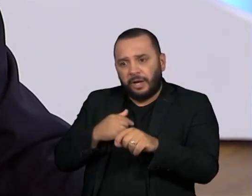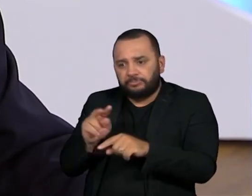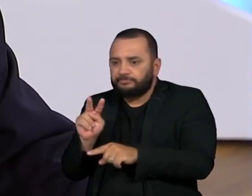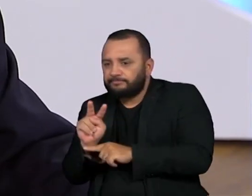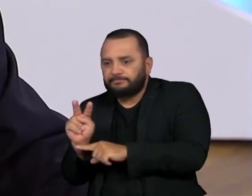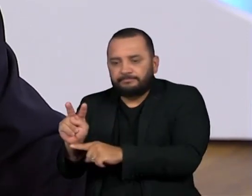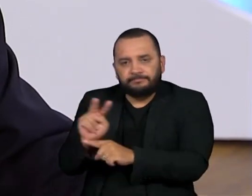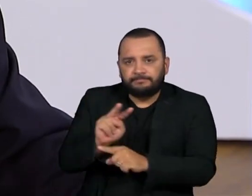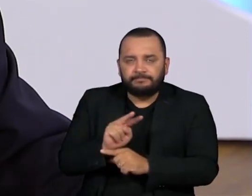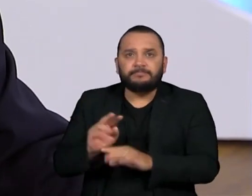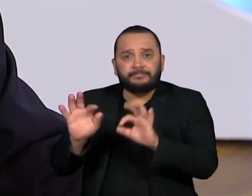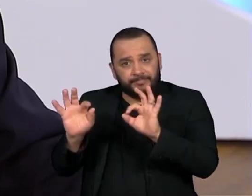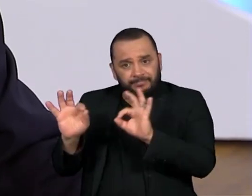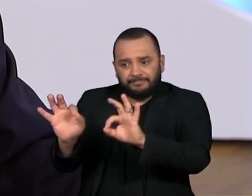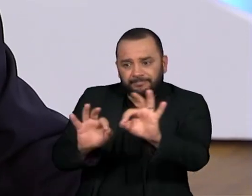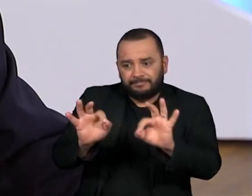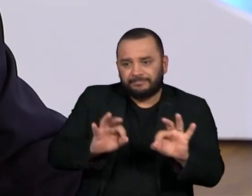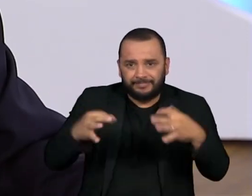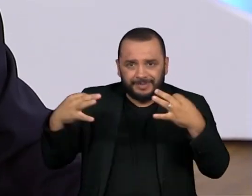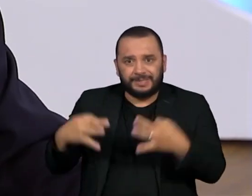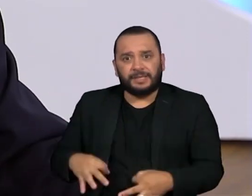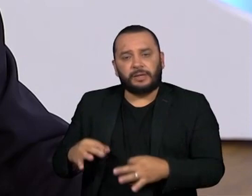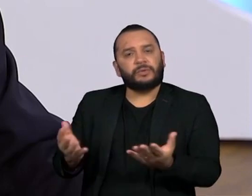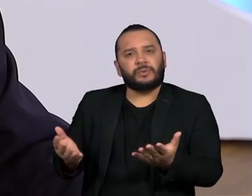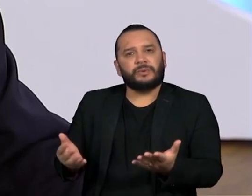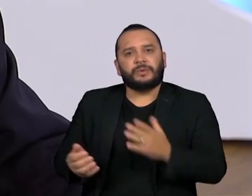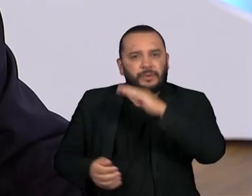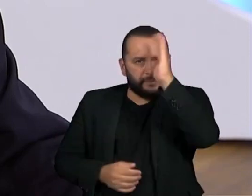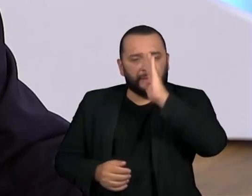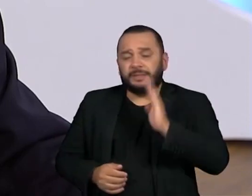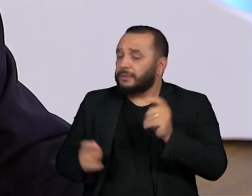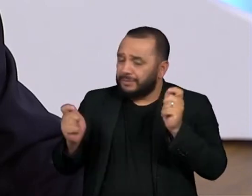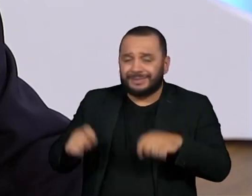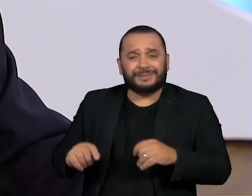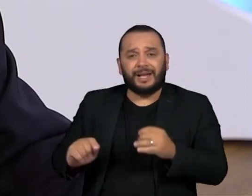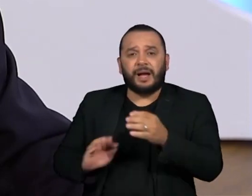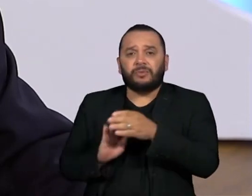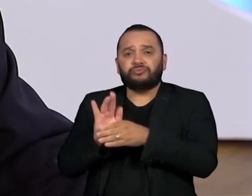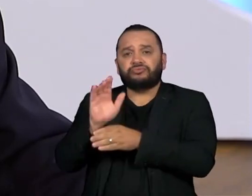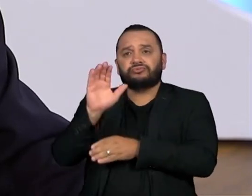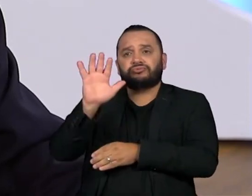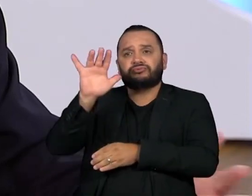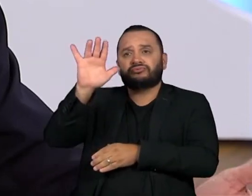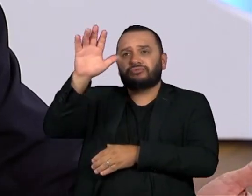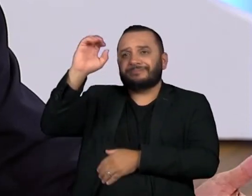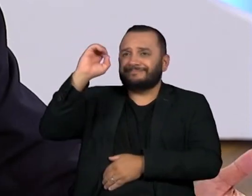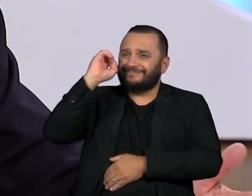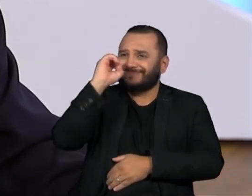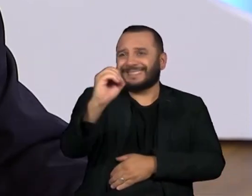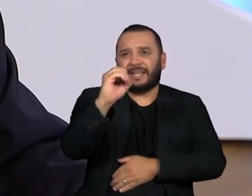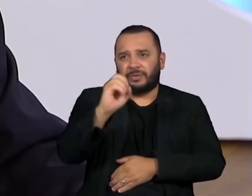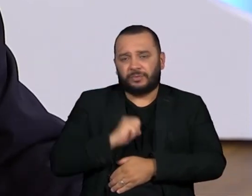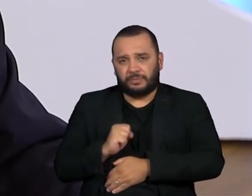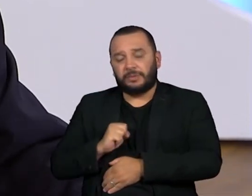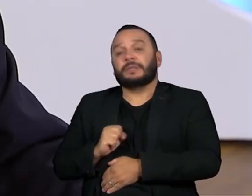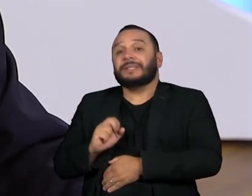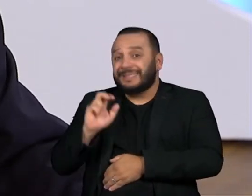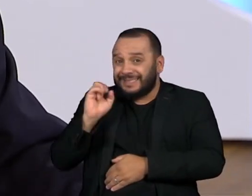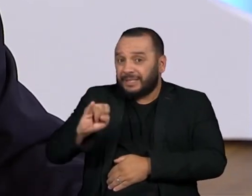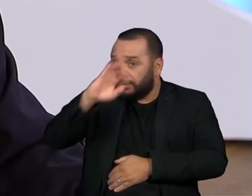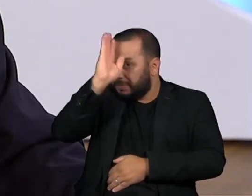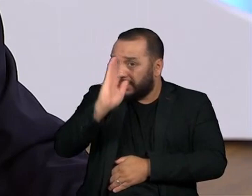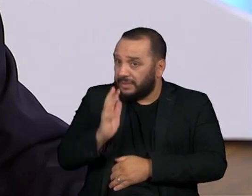só lidando direito com isso, o Brasil passa a ser carbono neutro. O Brasil, se quiser, e há um programa de governo que teve